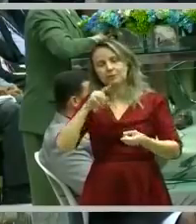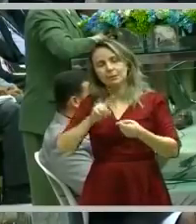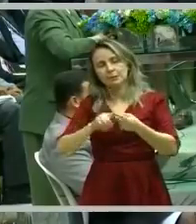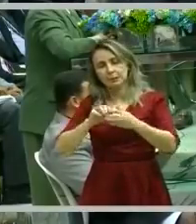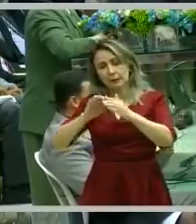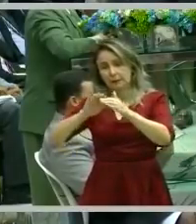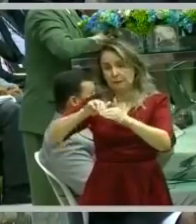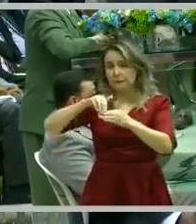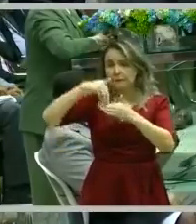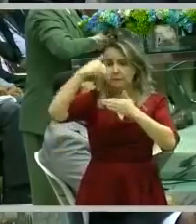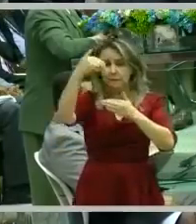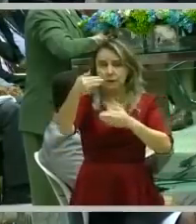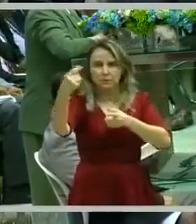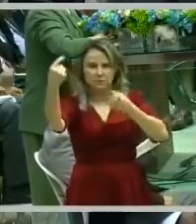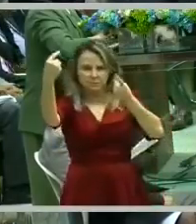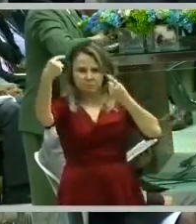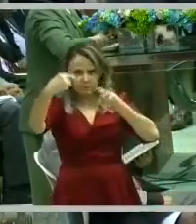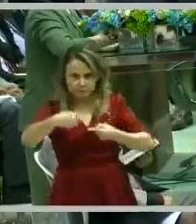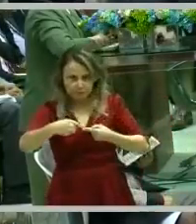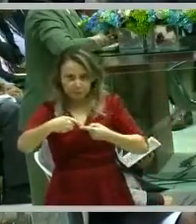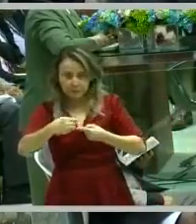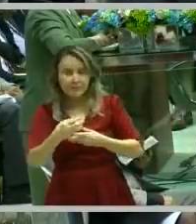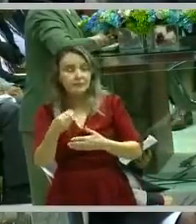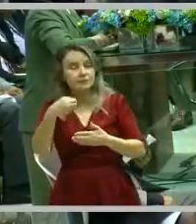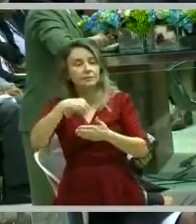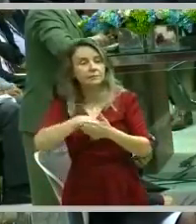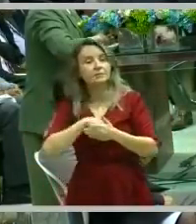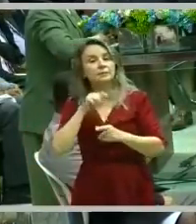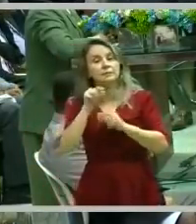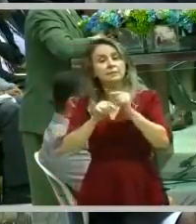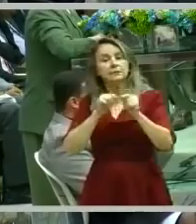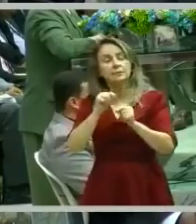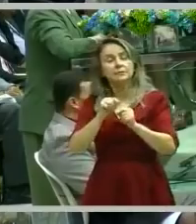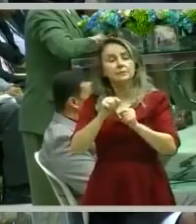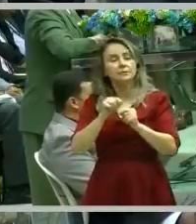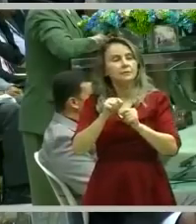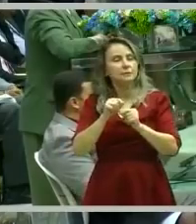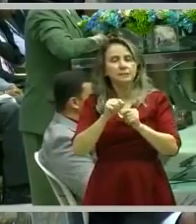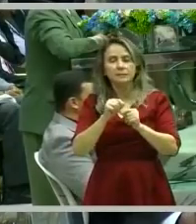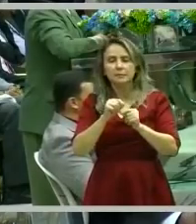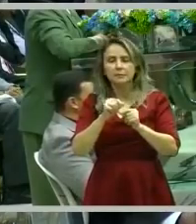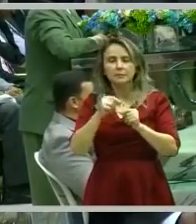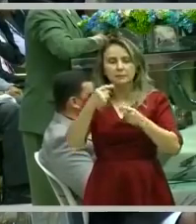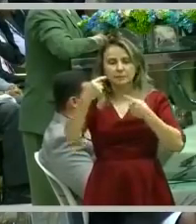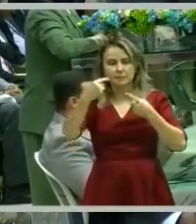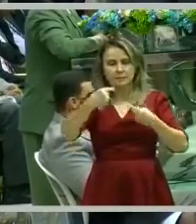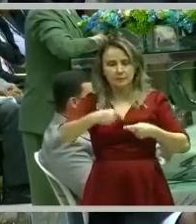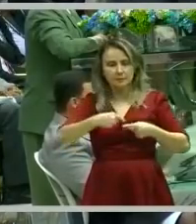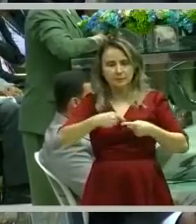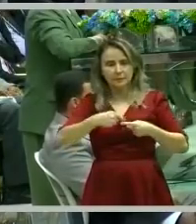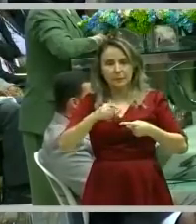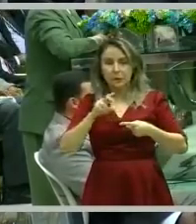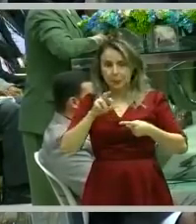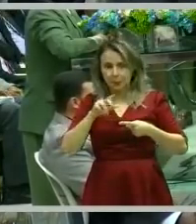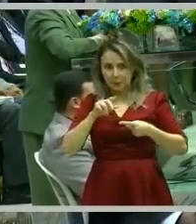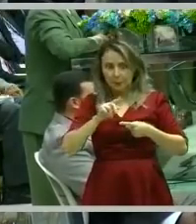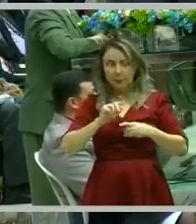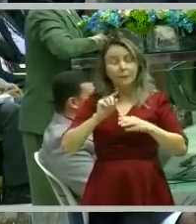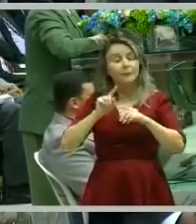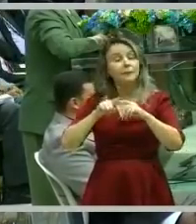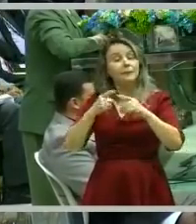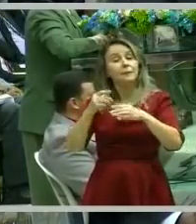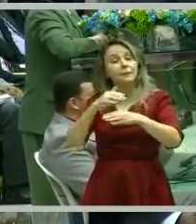ajude a pregar para vocês fixarem na mente. Quem era de dentro? E quem era de fora? O gigante Golias. Então, quem for cheio do Espírito